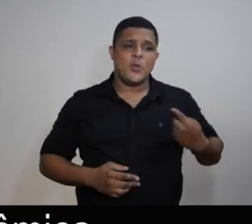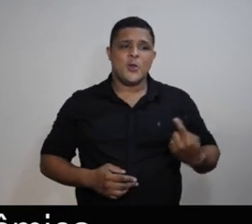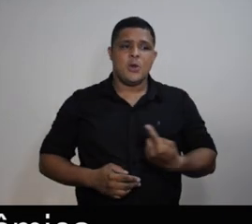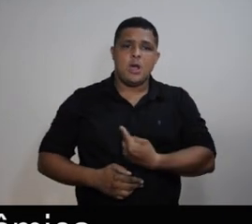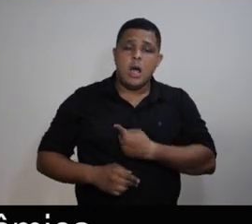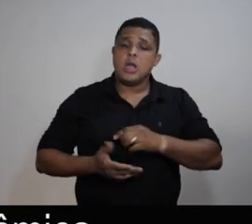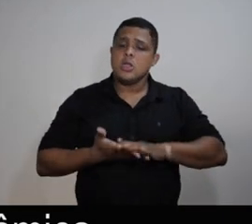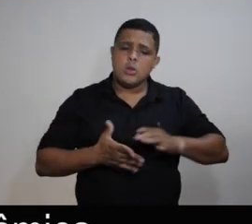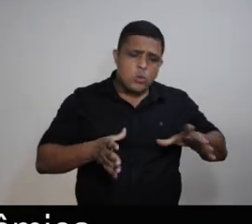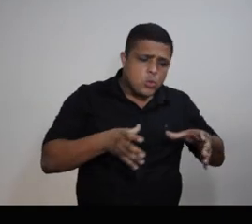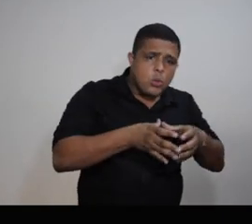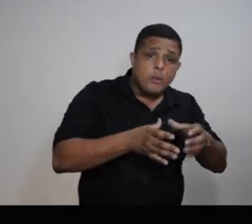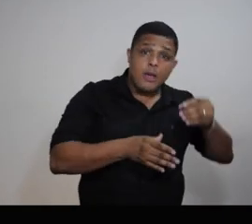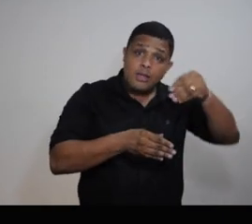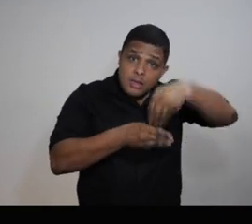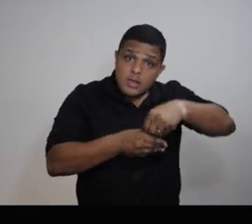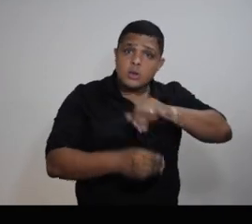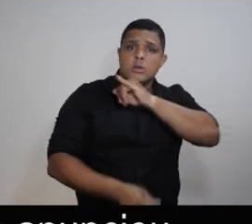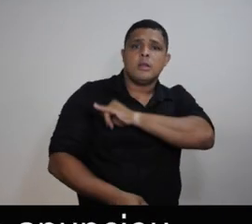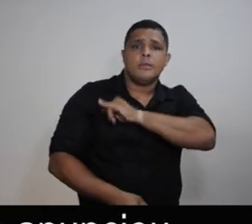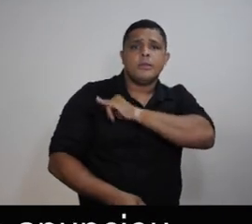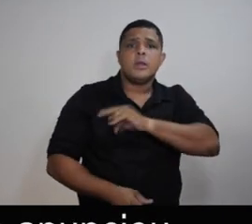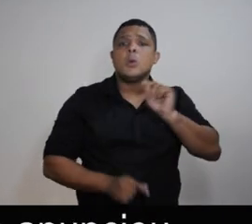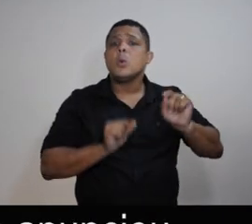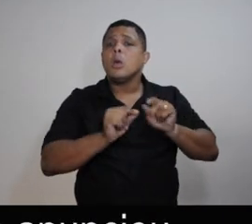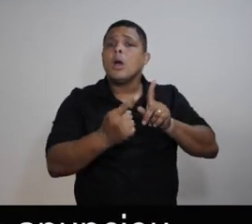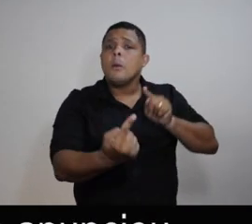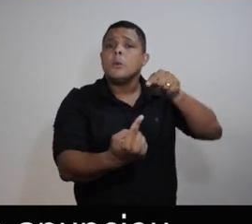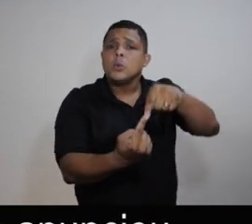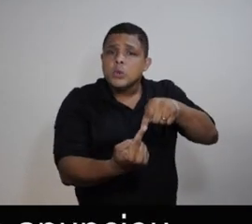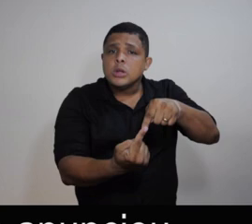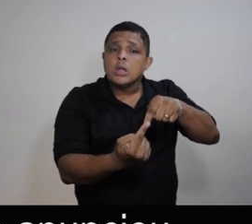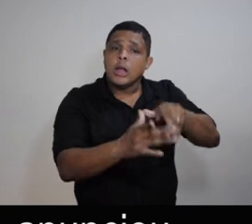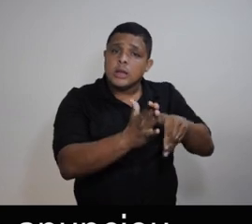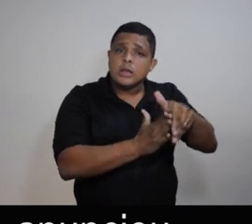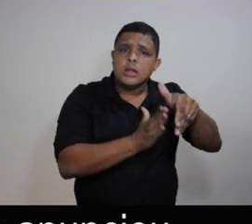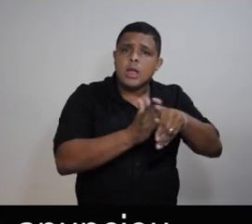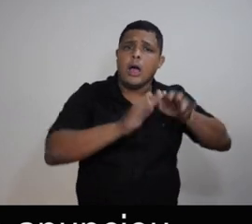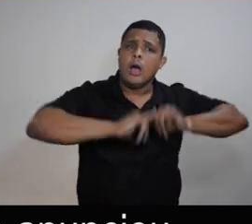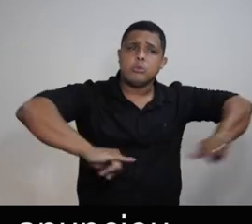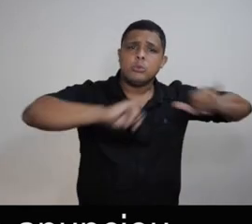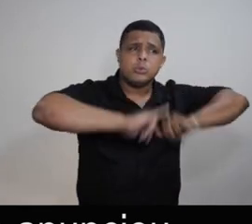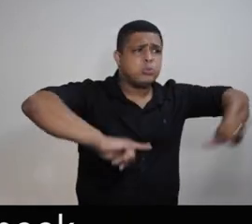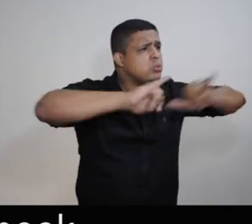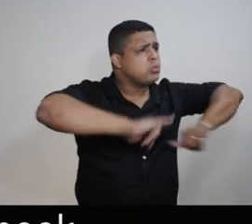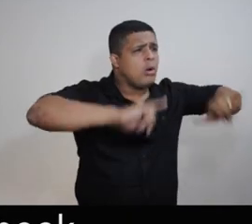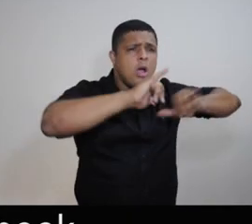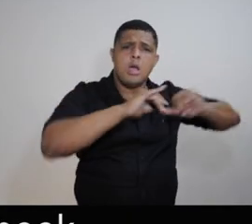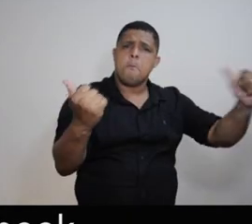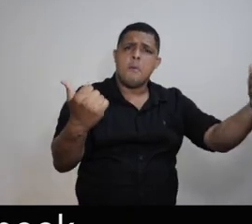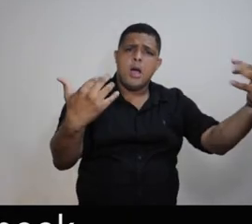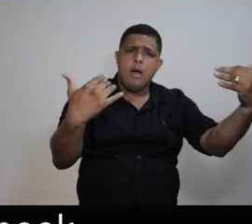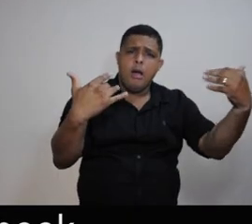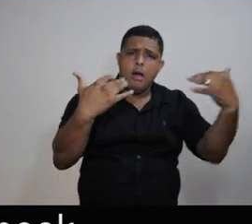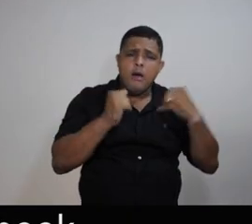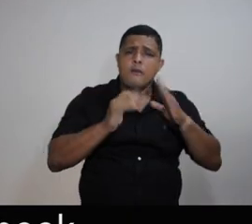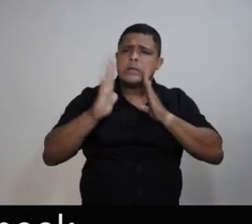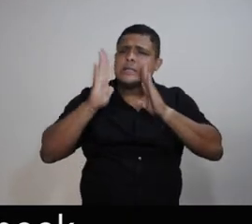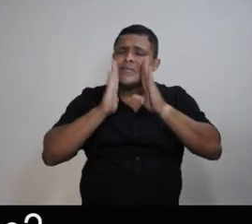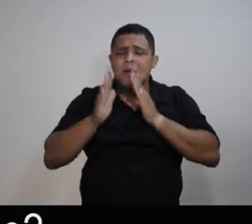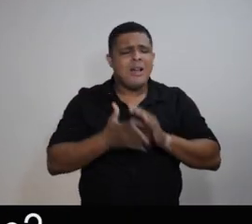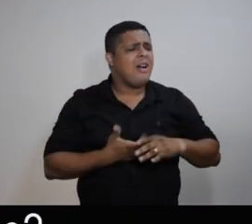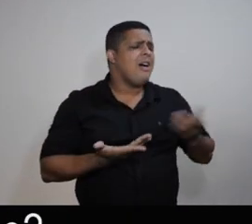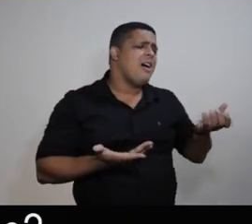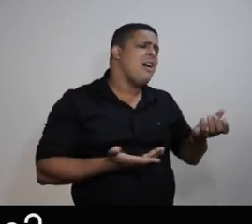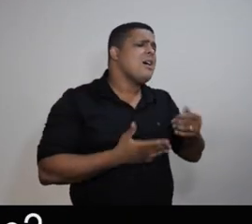ano que a gente faz essa dinâmica aqui no Rio de Janeiro. E a ideia de dar essa dica é que, quando a gente anunciou, veio um monte de gente pelo nosso Facebook